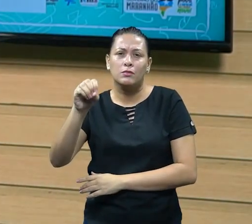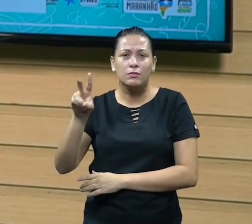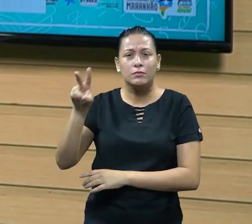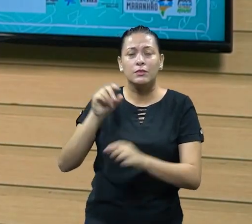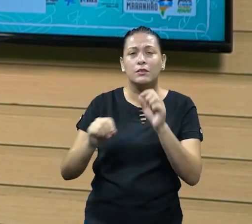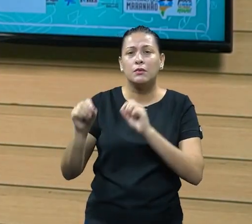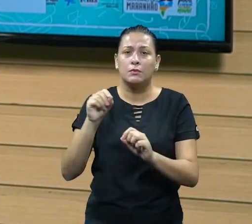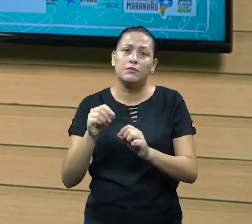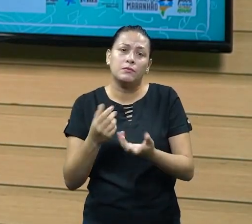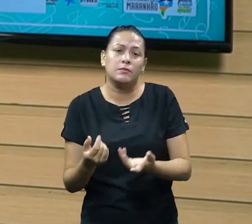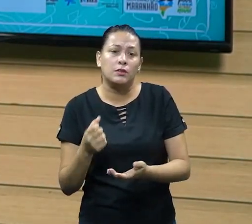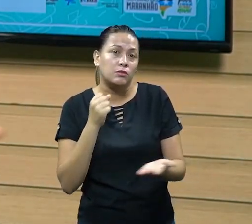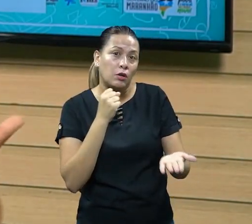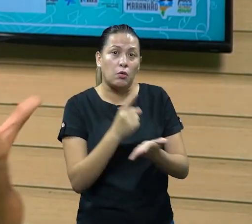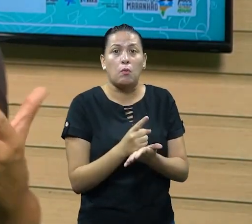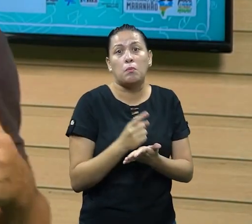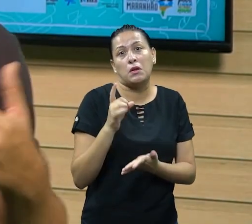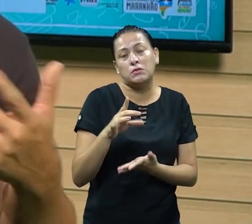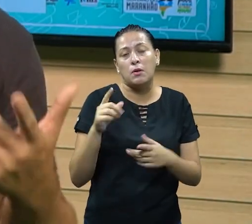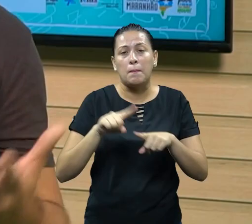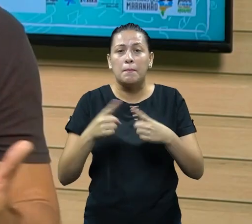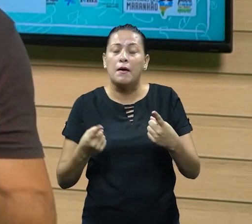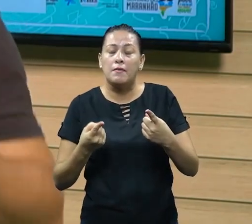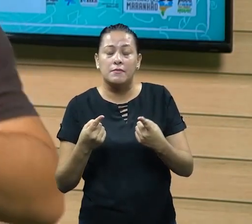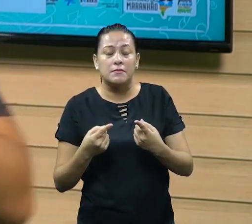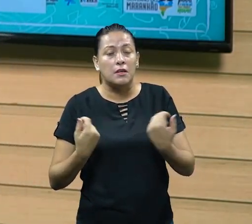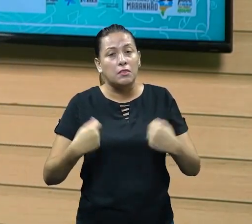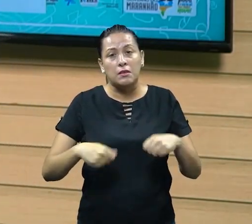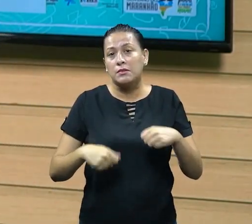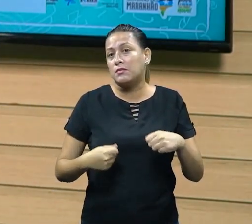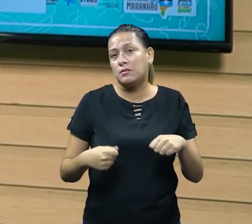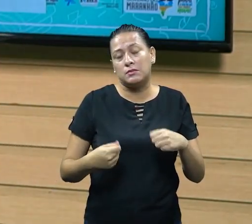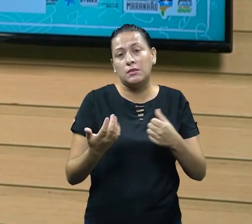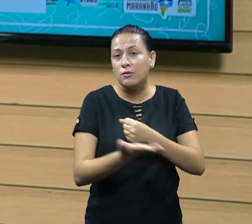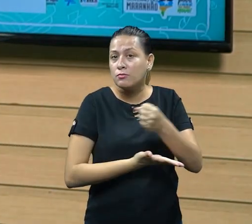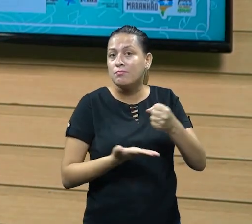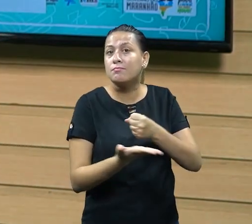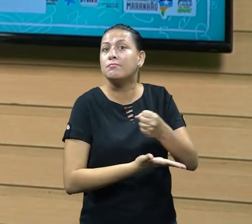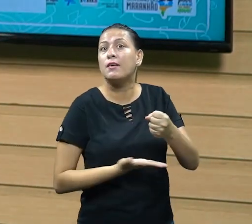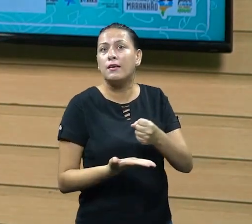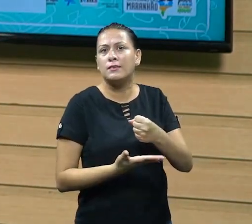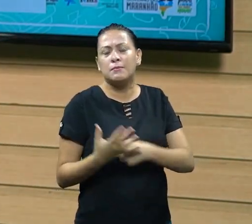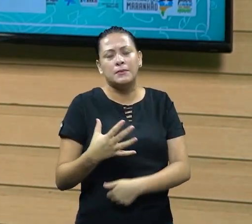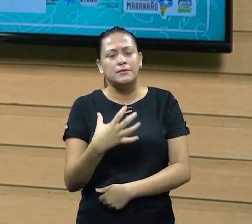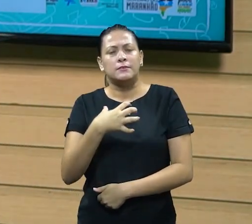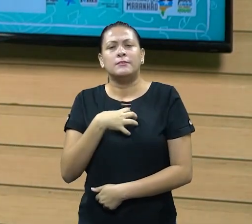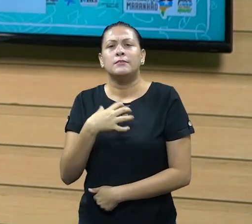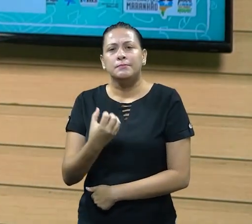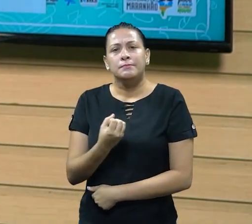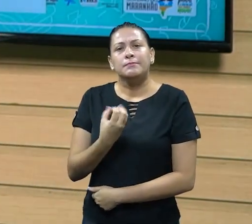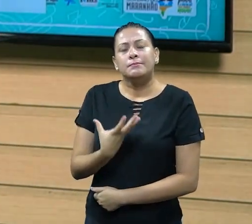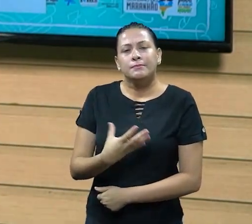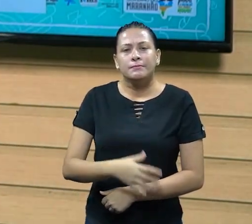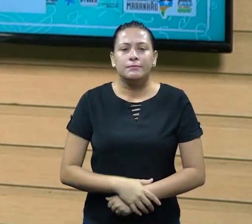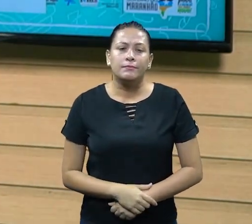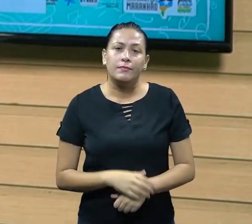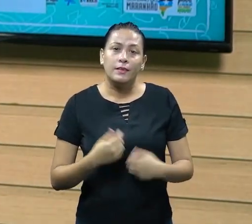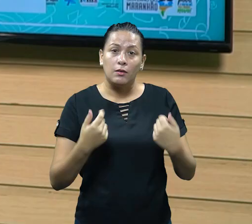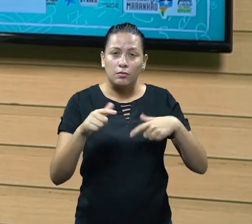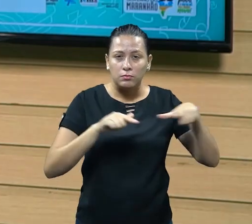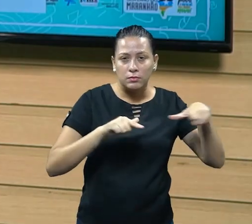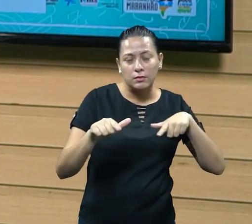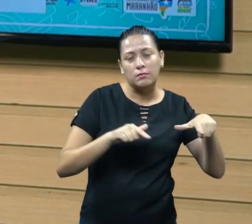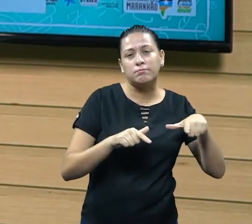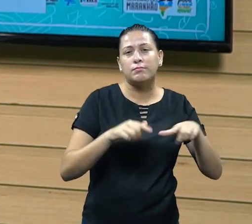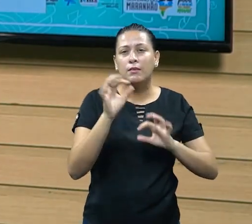necessidade fisiológica, muitas das vezes você quer saciar uma necessidade de autoestima, do ego saciado. Então esses serviços, você precisa estar bem